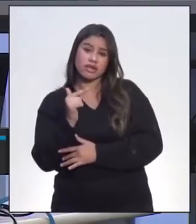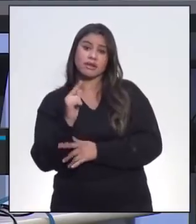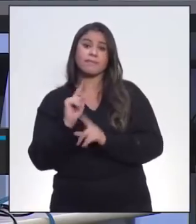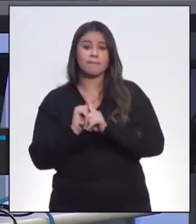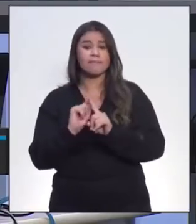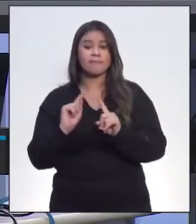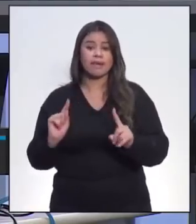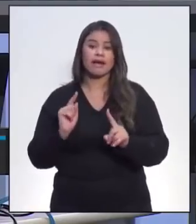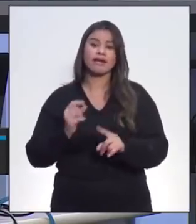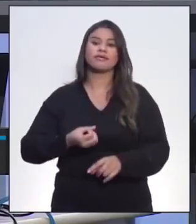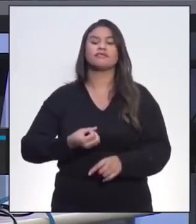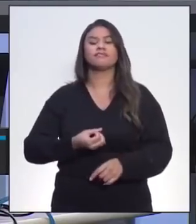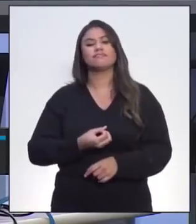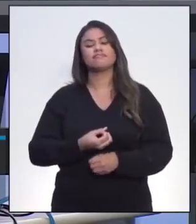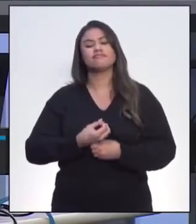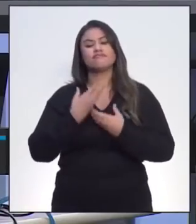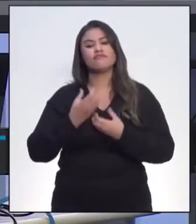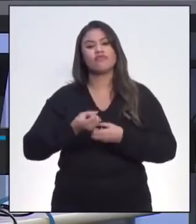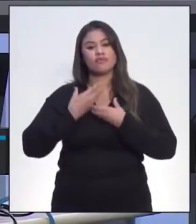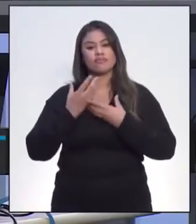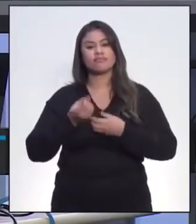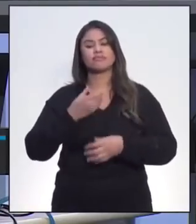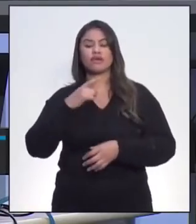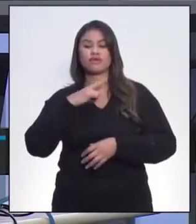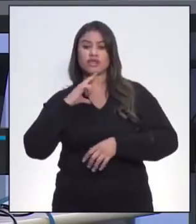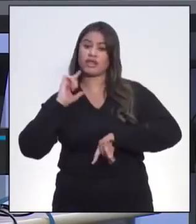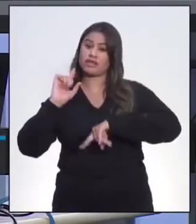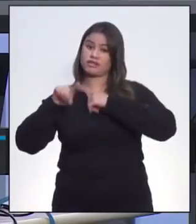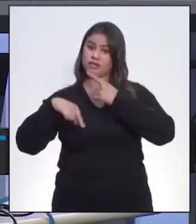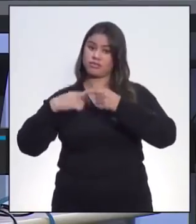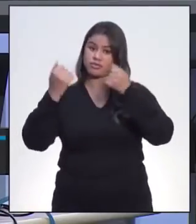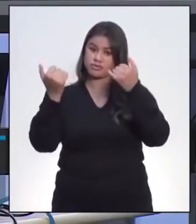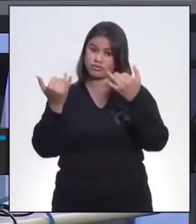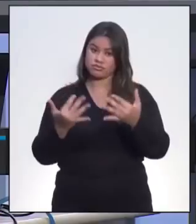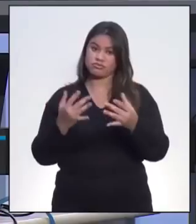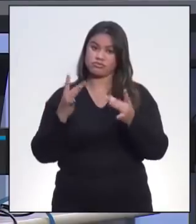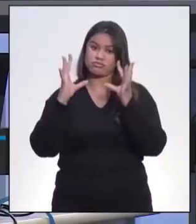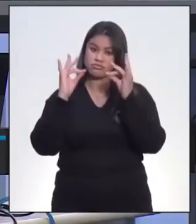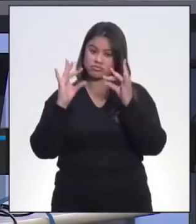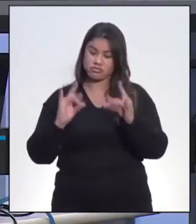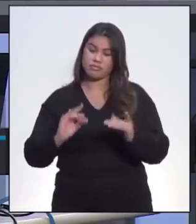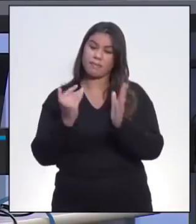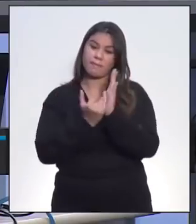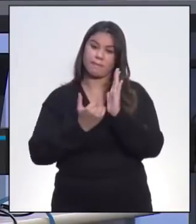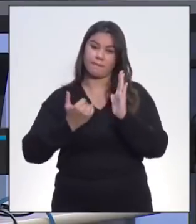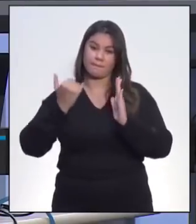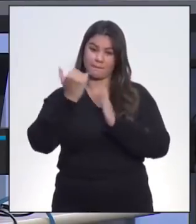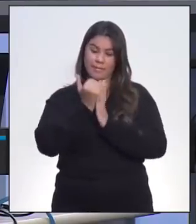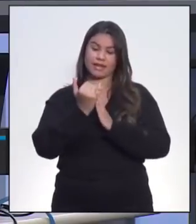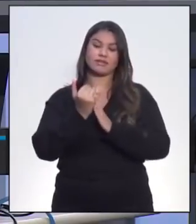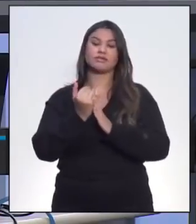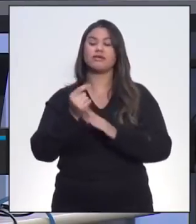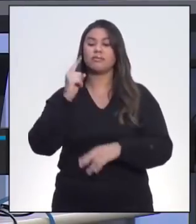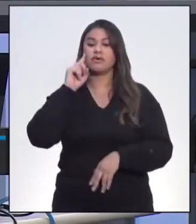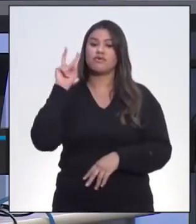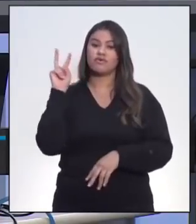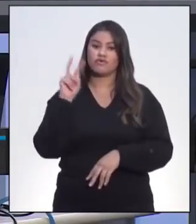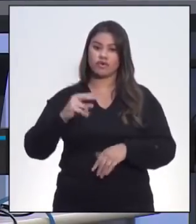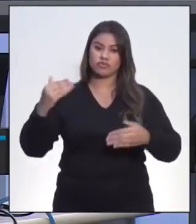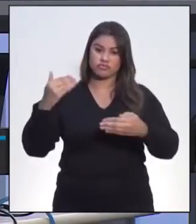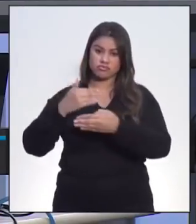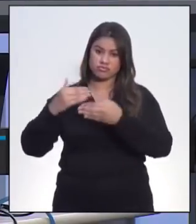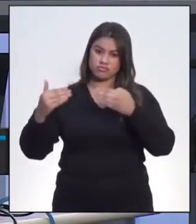tarde, né, no decorrer do exercício, a gente vai trazer essas especificidades, mas nesse caso aí, já tem uma informação